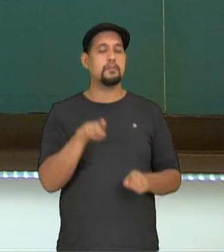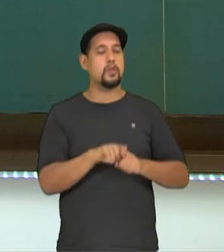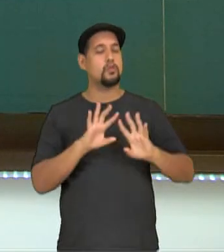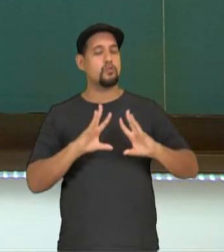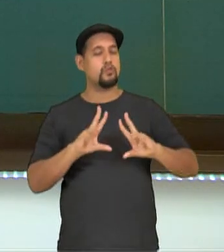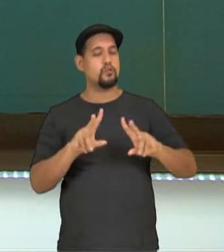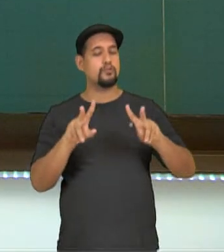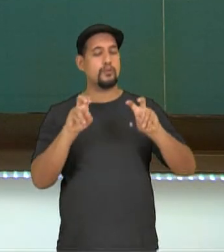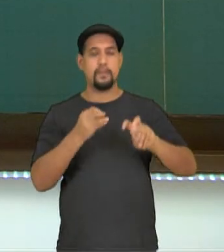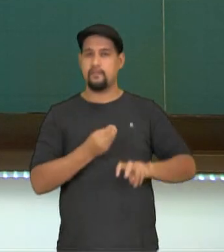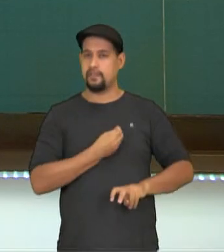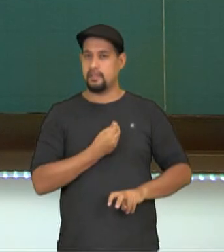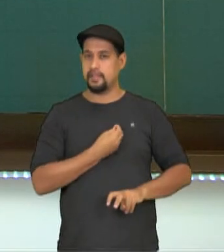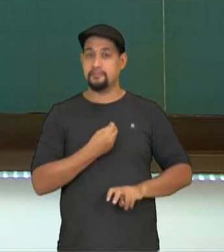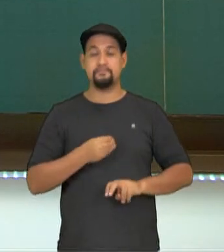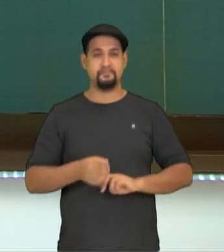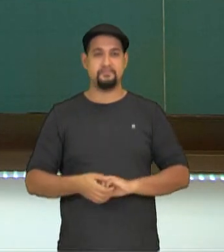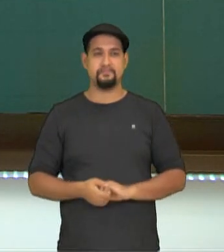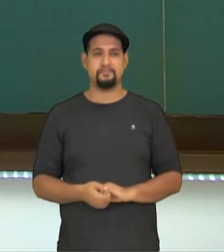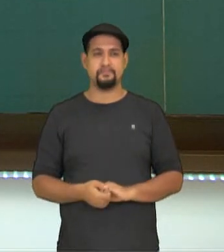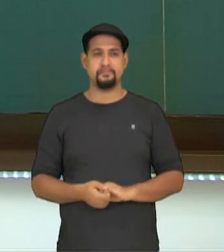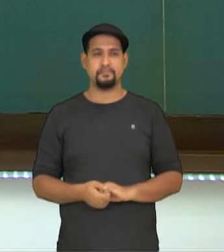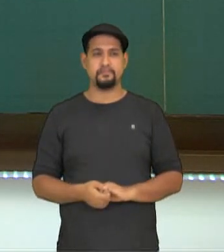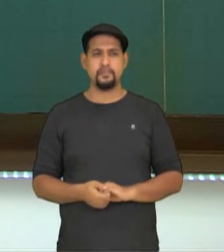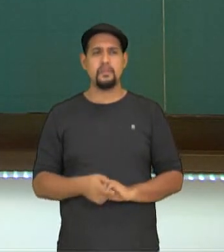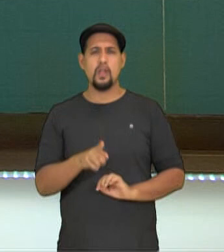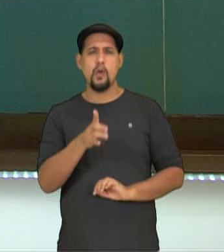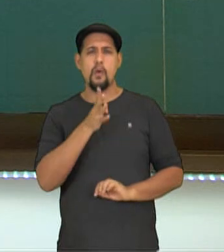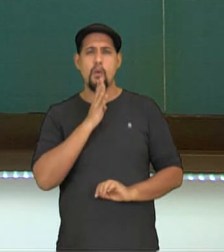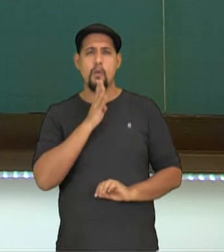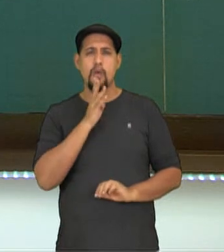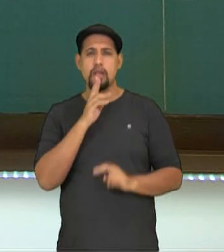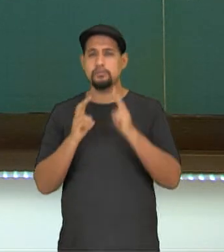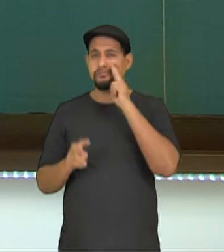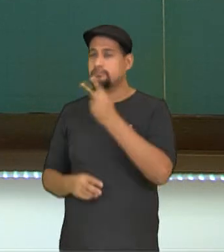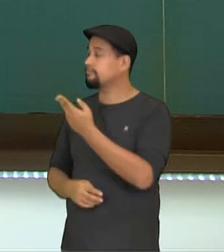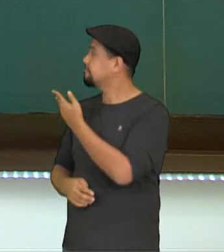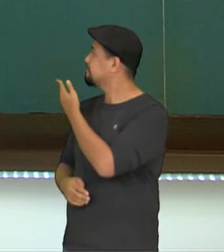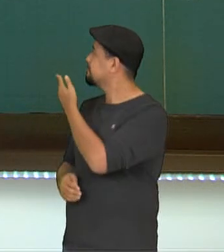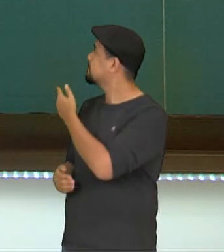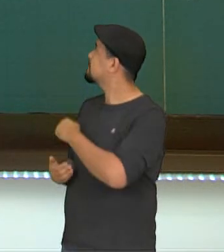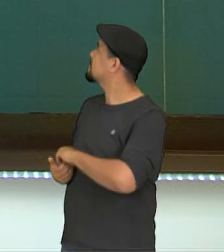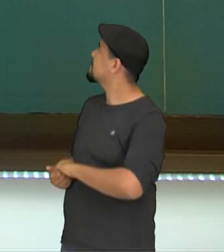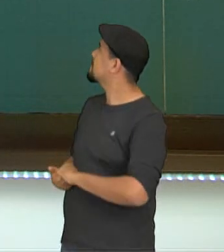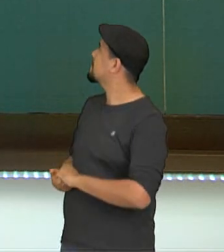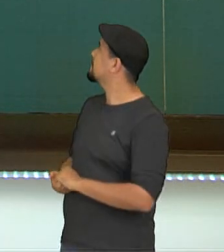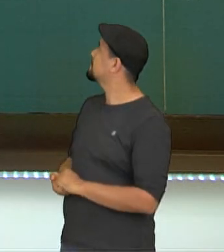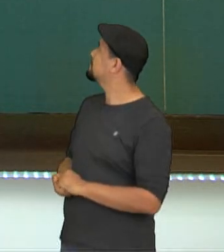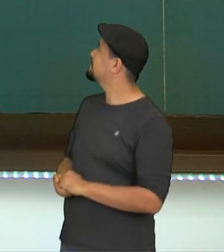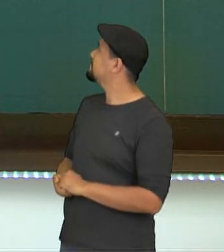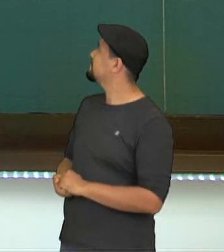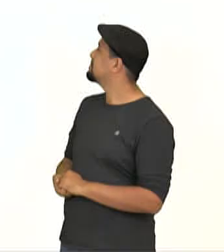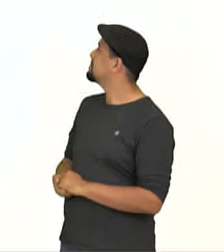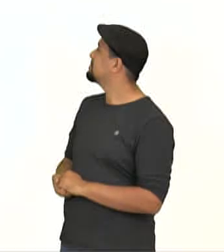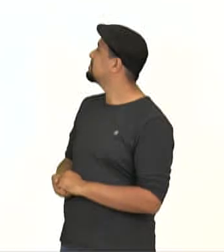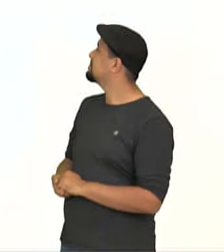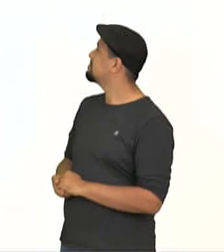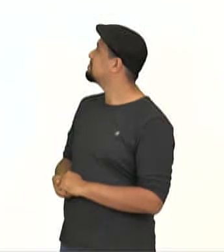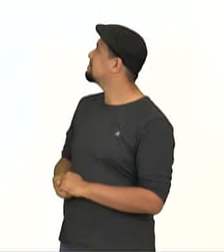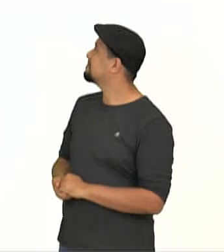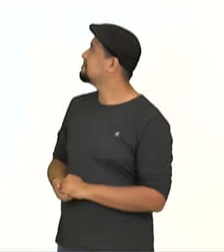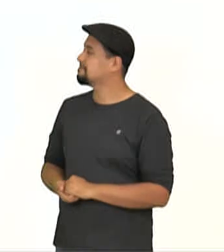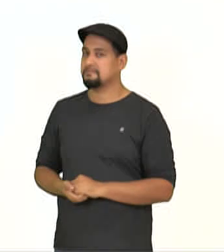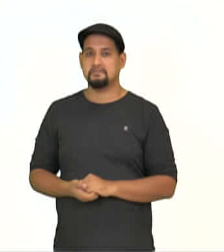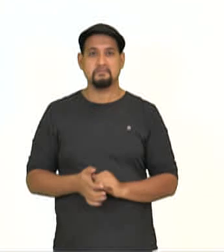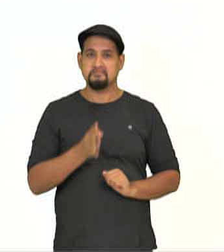sobre a vida deles. Você conhece esses autores? Olhe bem essa imagem. Se não está